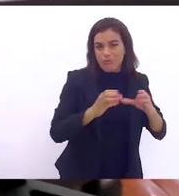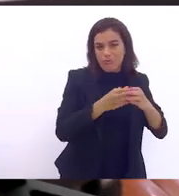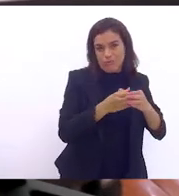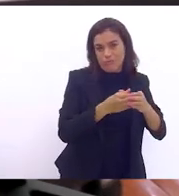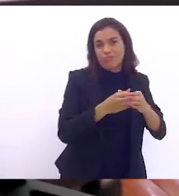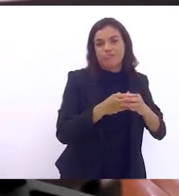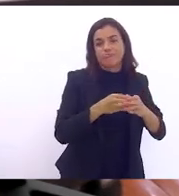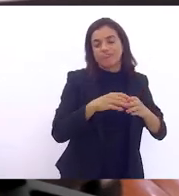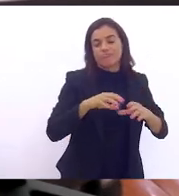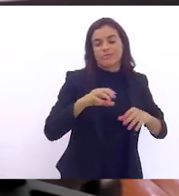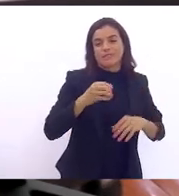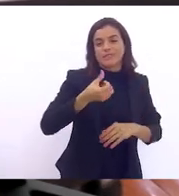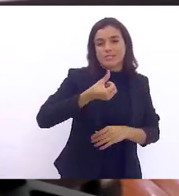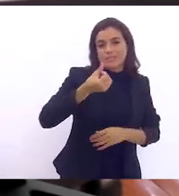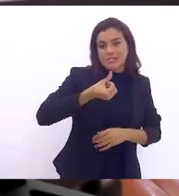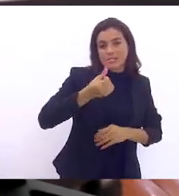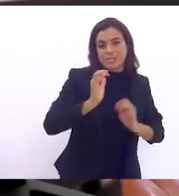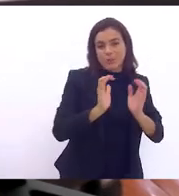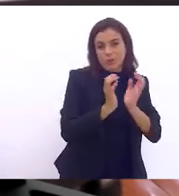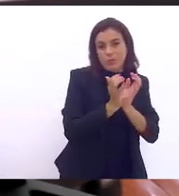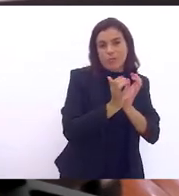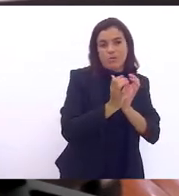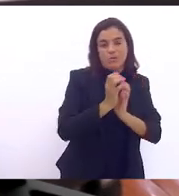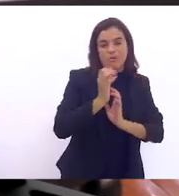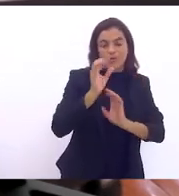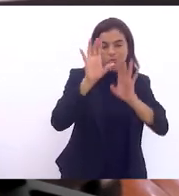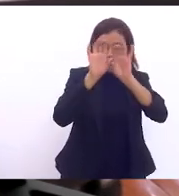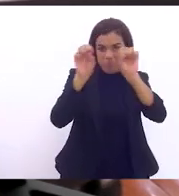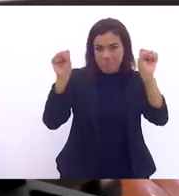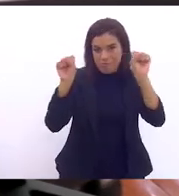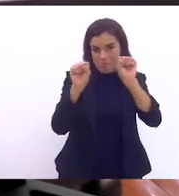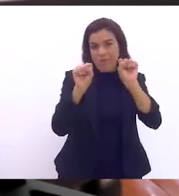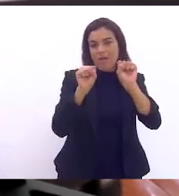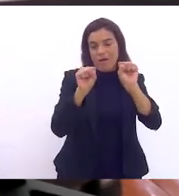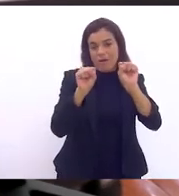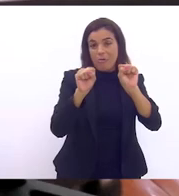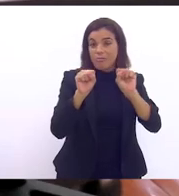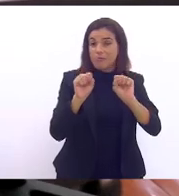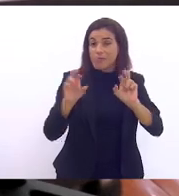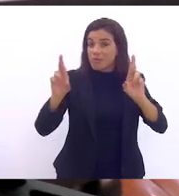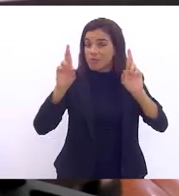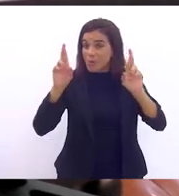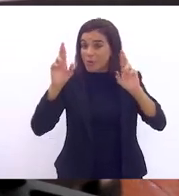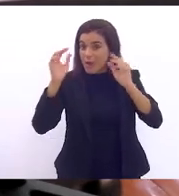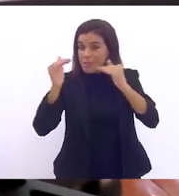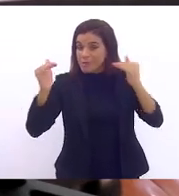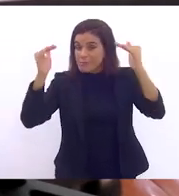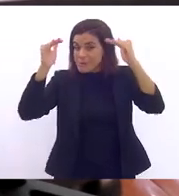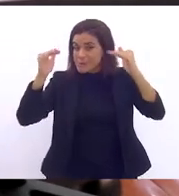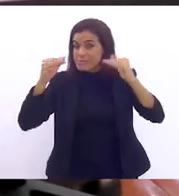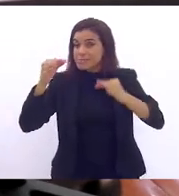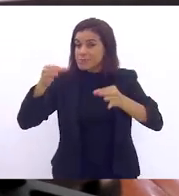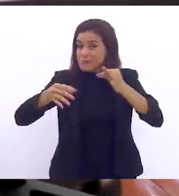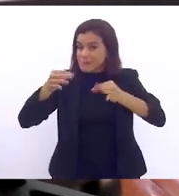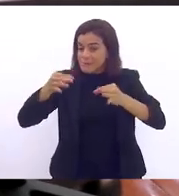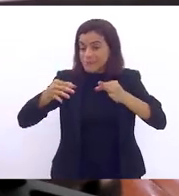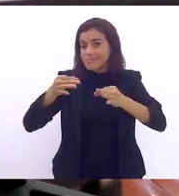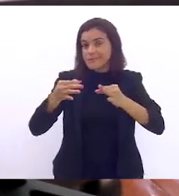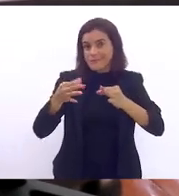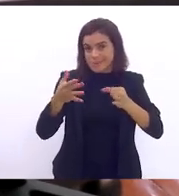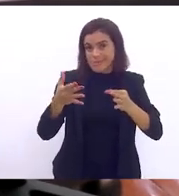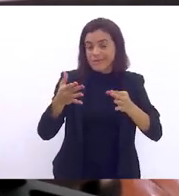Regional Federal né Esperamos que o desembargador desembargadores tenh sensibilidade paraa Nossa causa